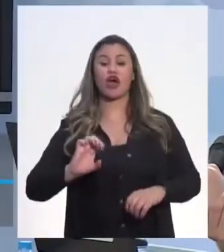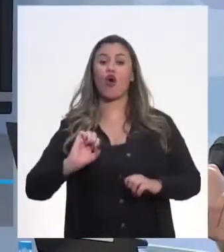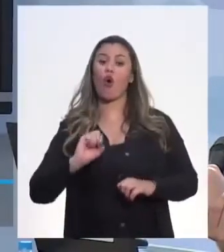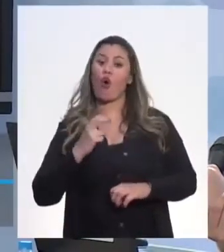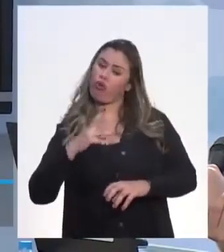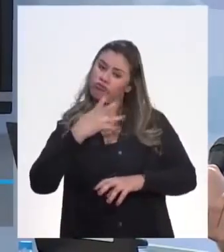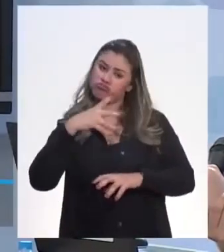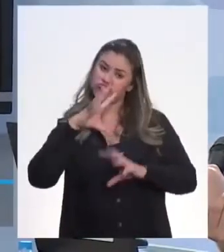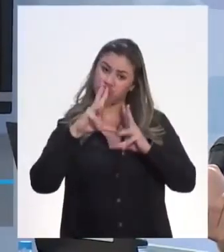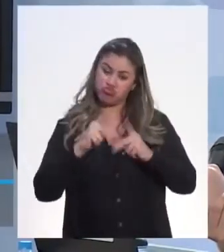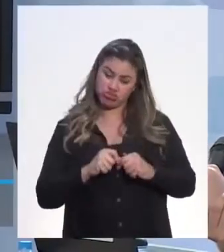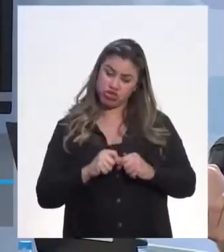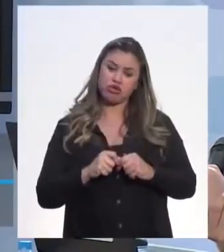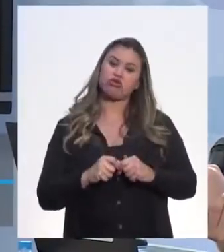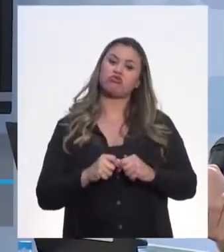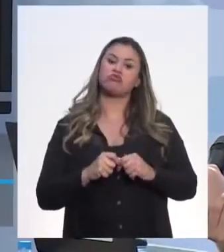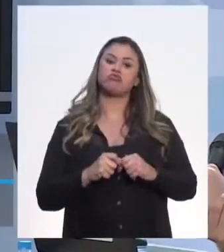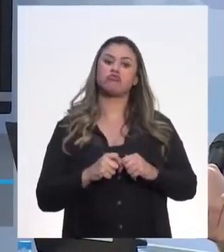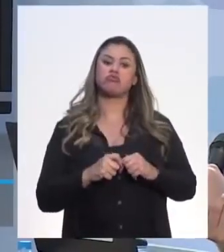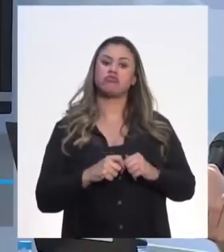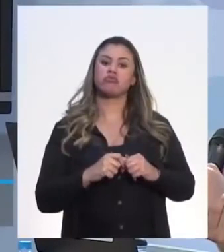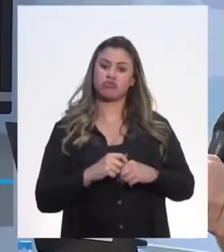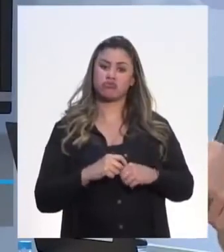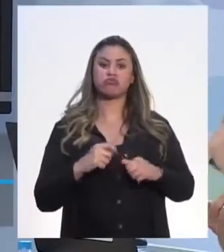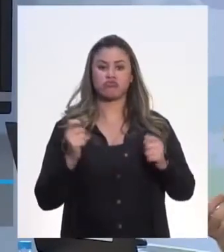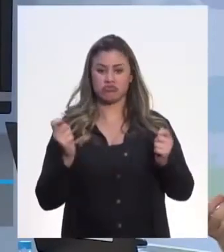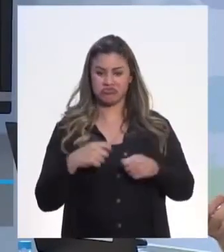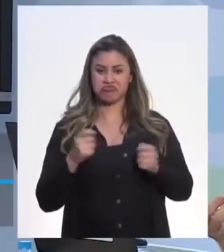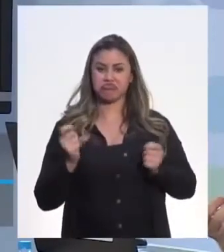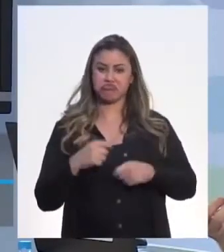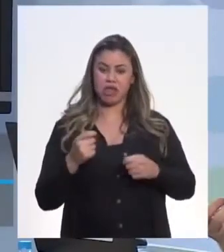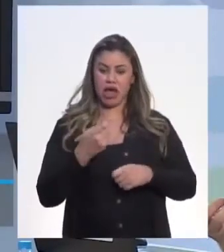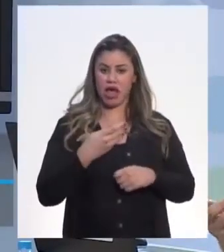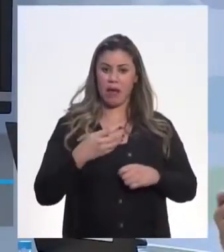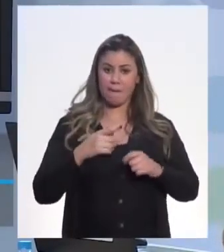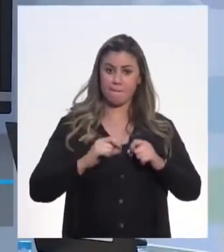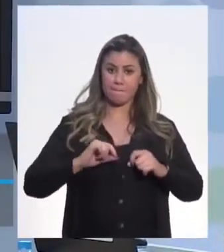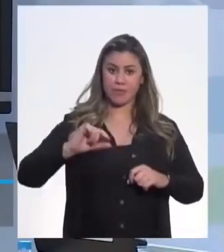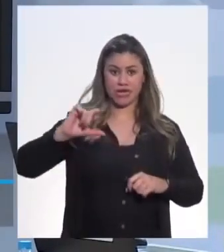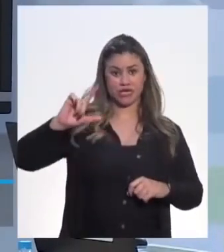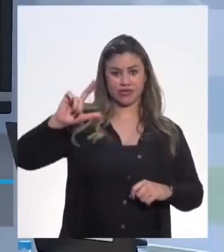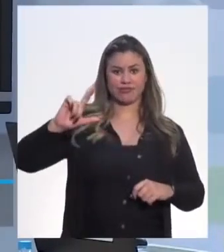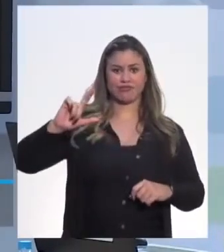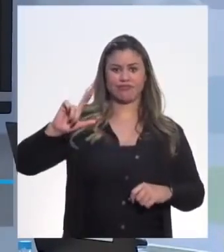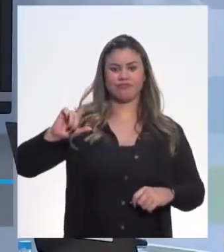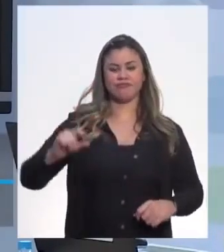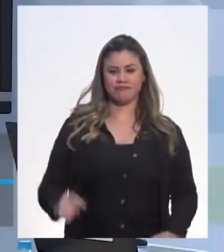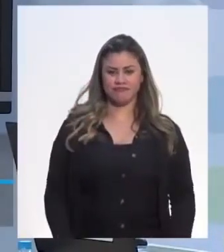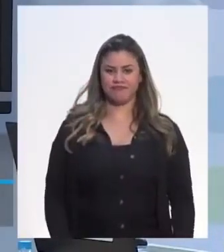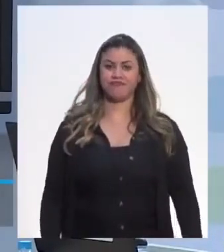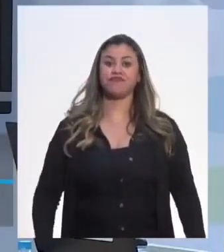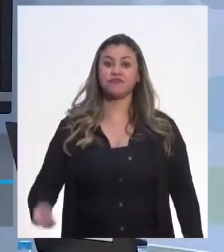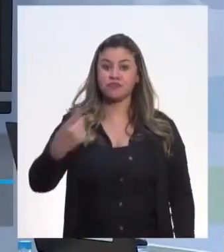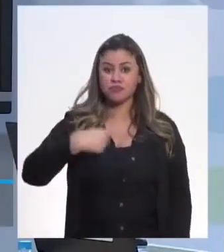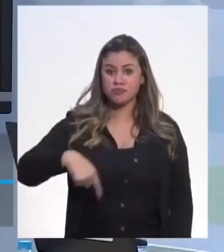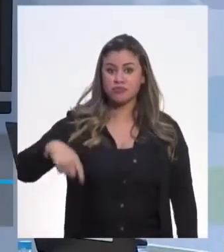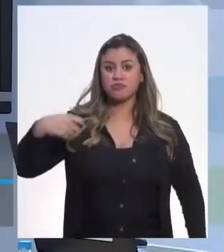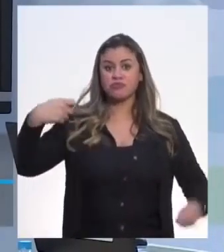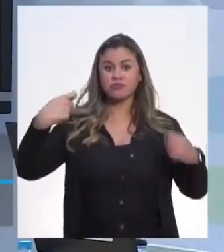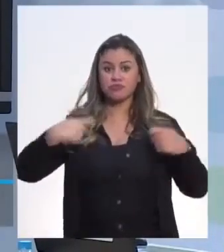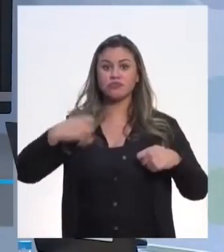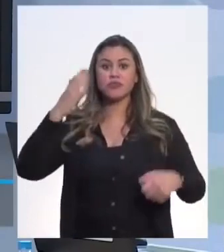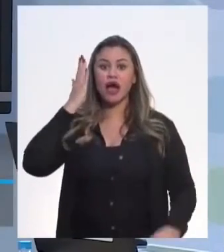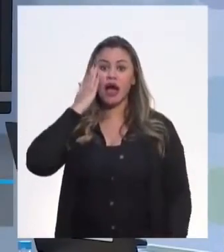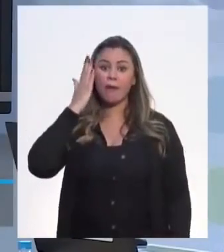de um modo geral não só eletrônica tem aumentado muito nos últimos anos mas a gente precisa saber